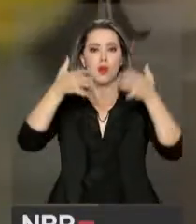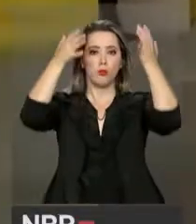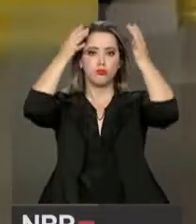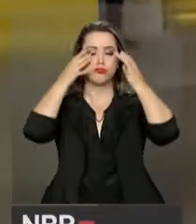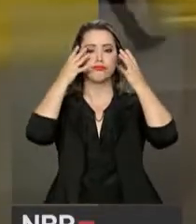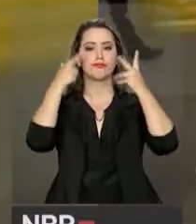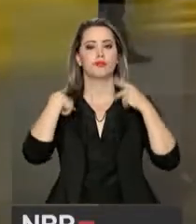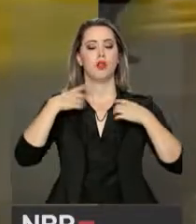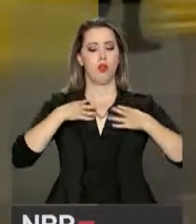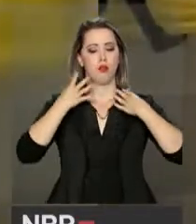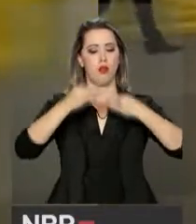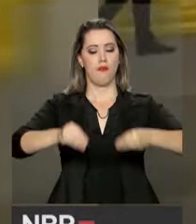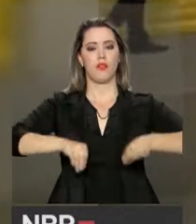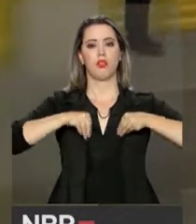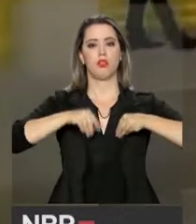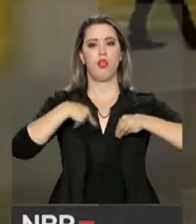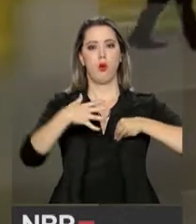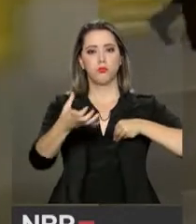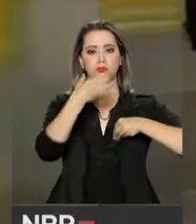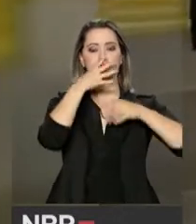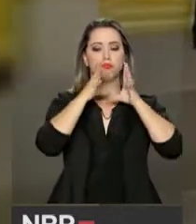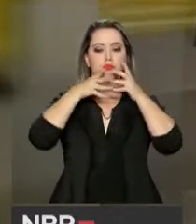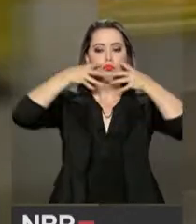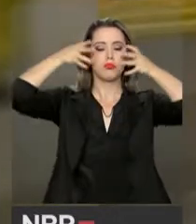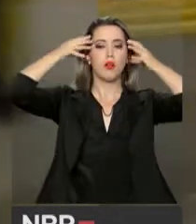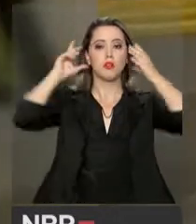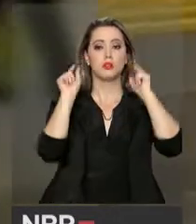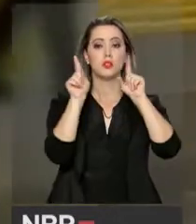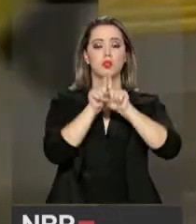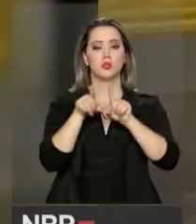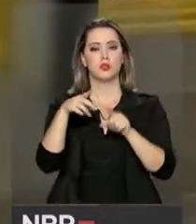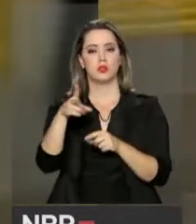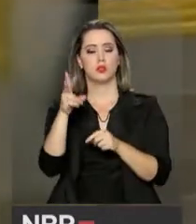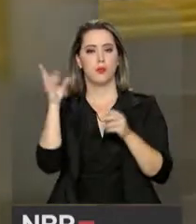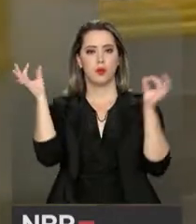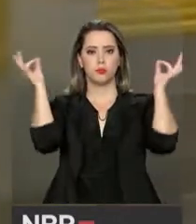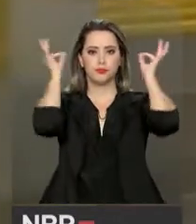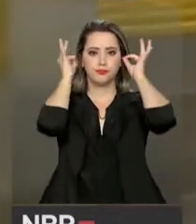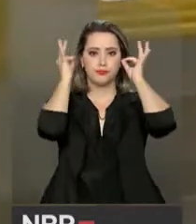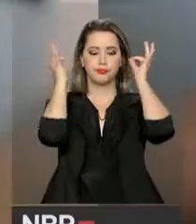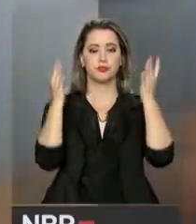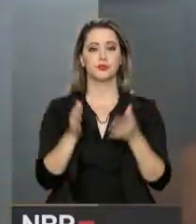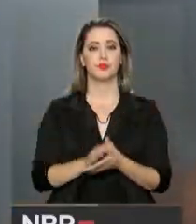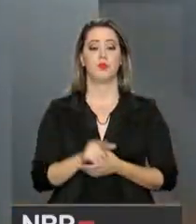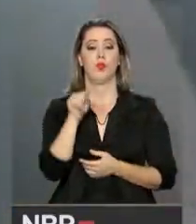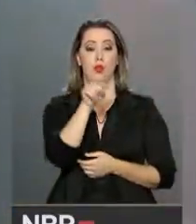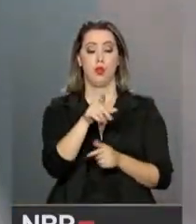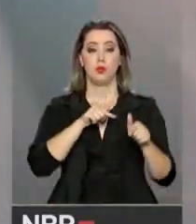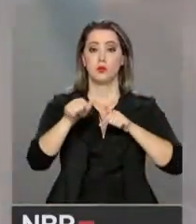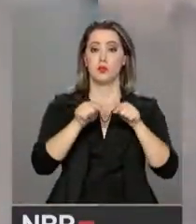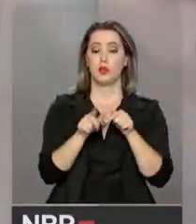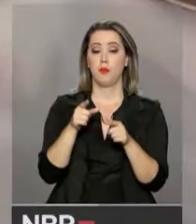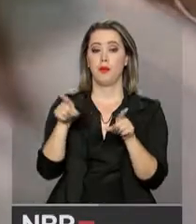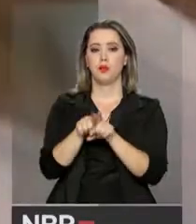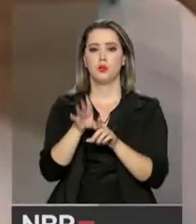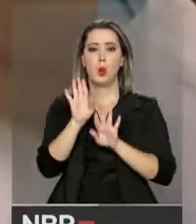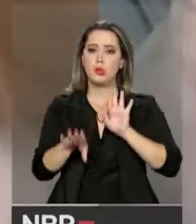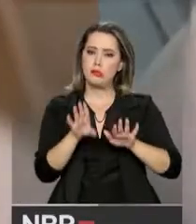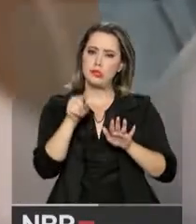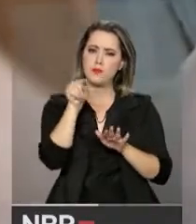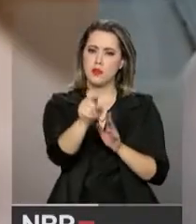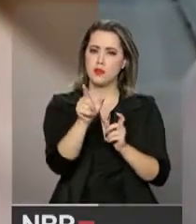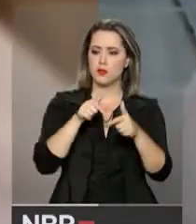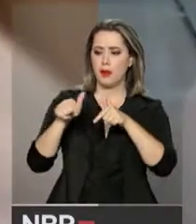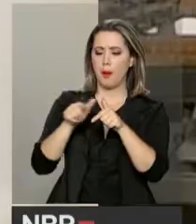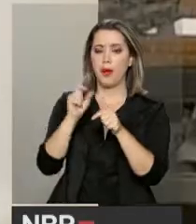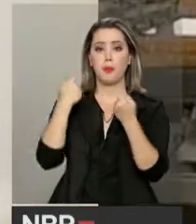usando touca, avental, máscara para cobrir a barba e protetores para os ouvidos. Dos trabalhadores, dependendo da